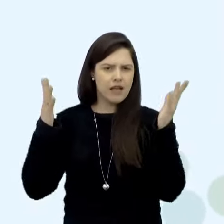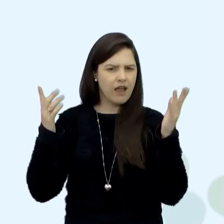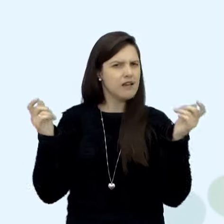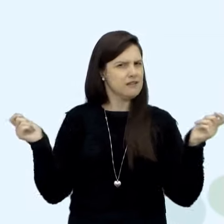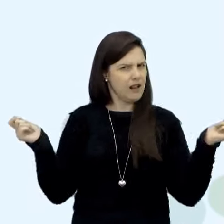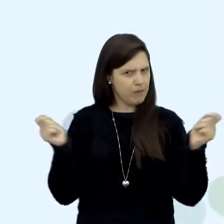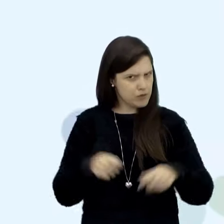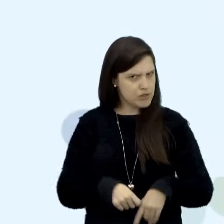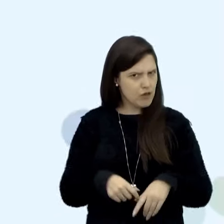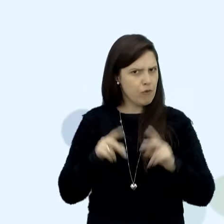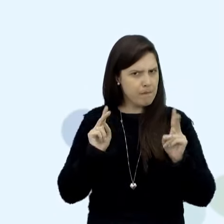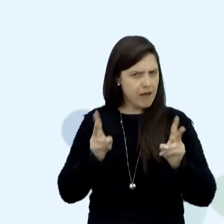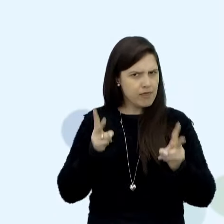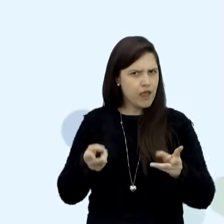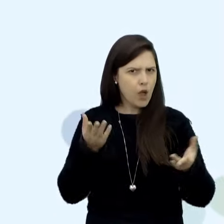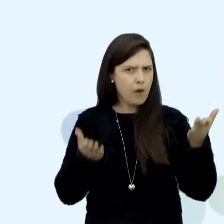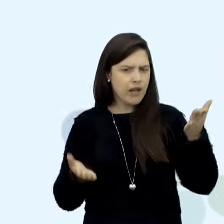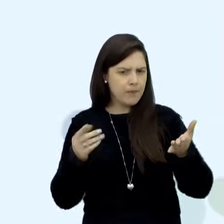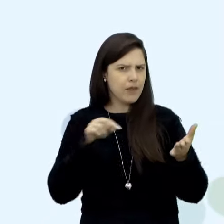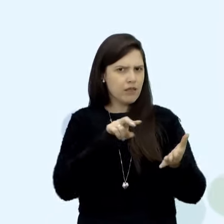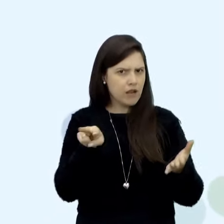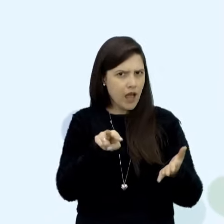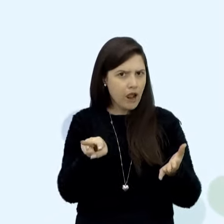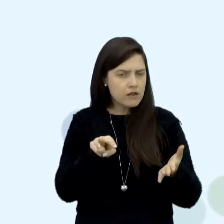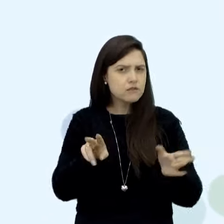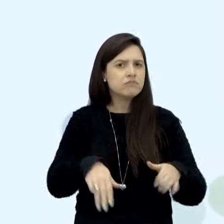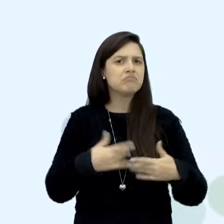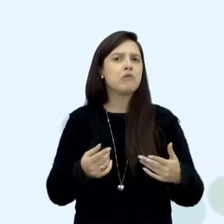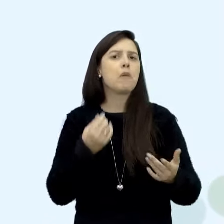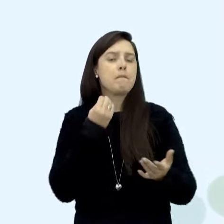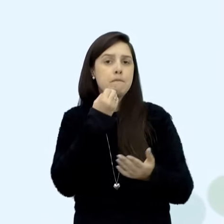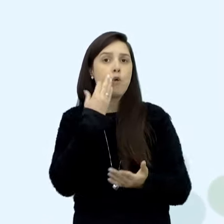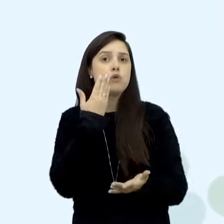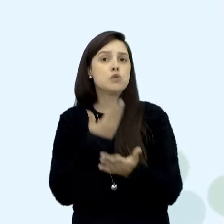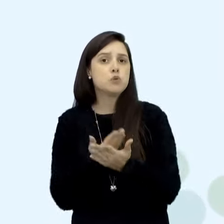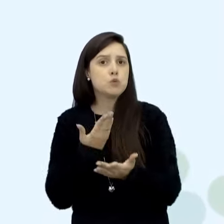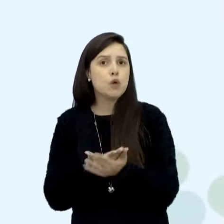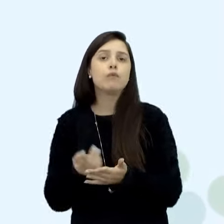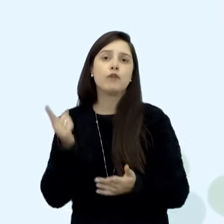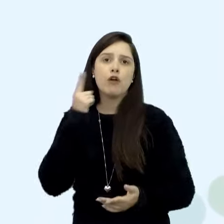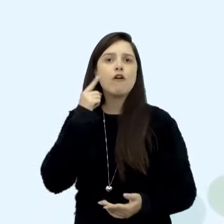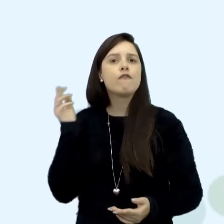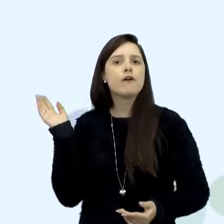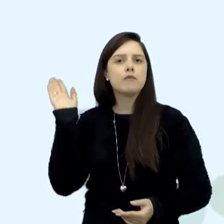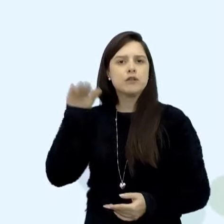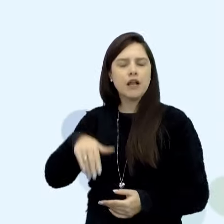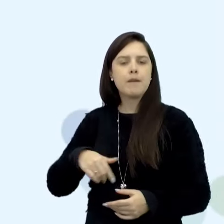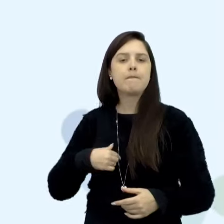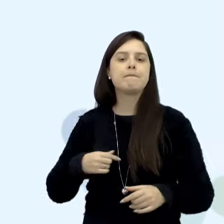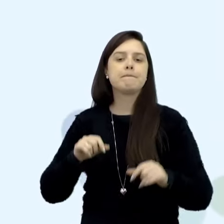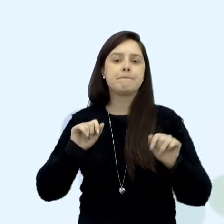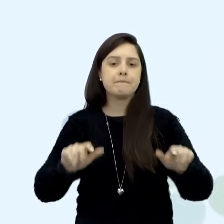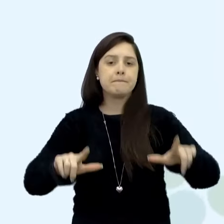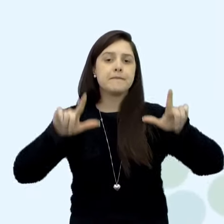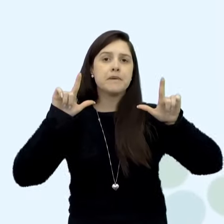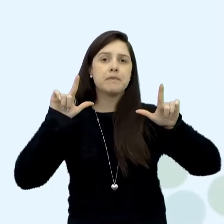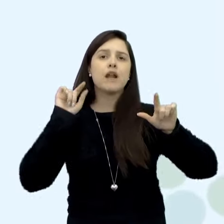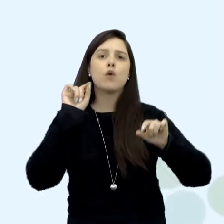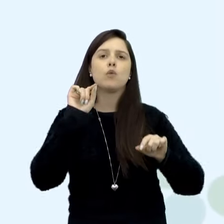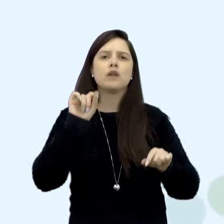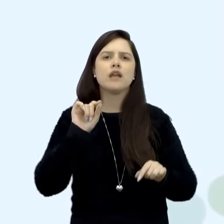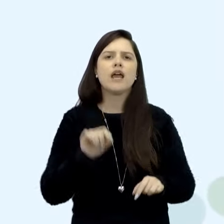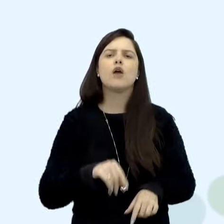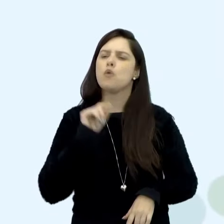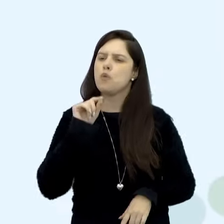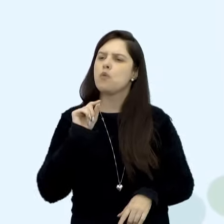que é possível manter um equilíbrio entre elas? Bons estudos! Então, vamos lá para a nossa primeira parte aqui, que é